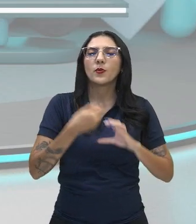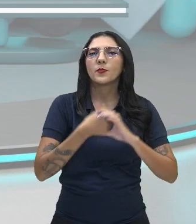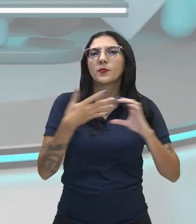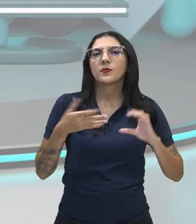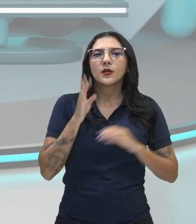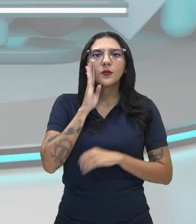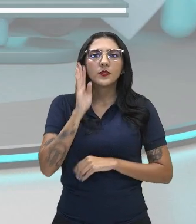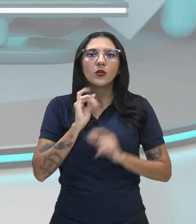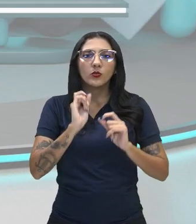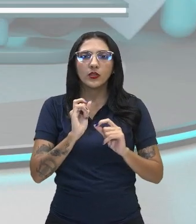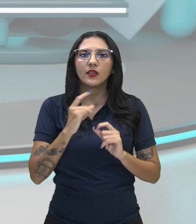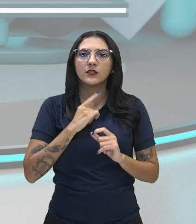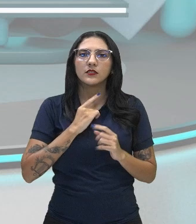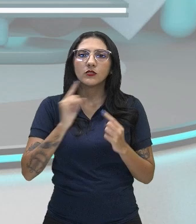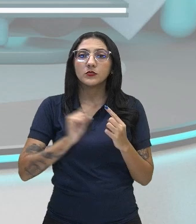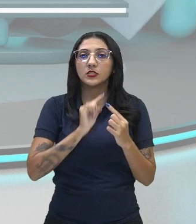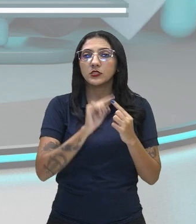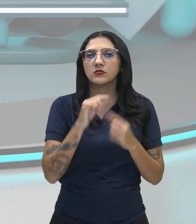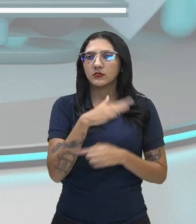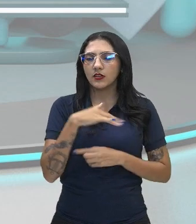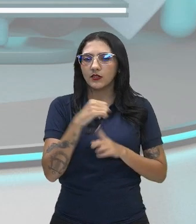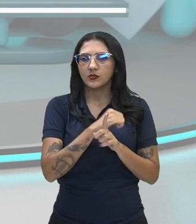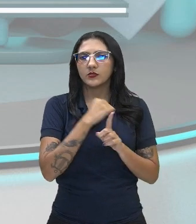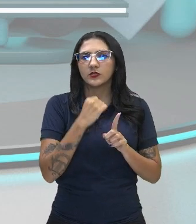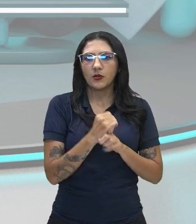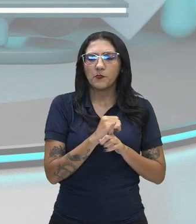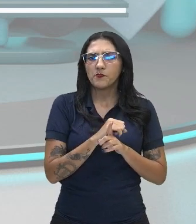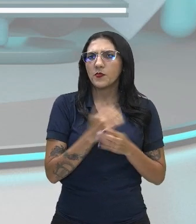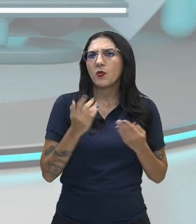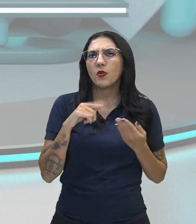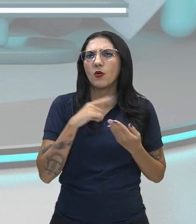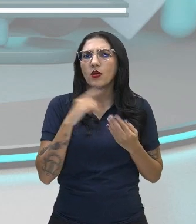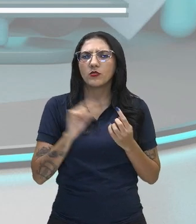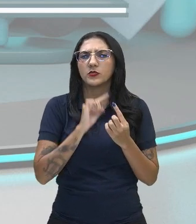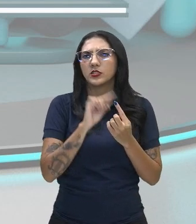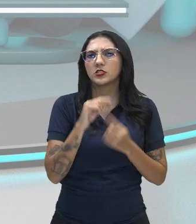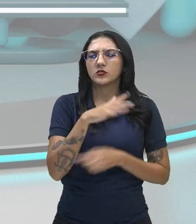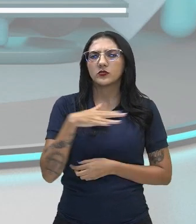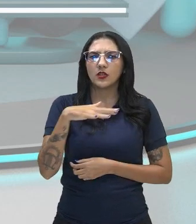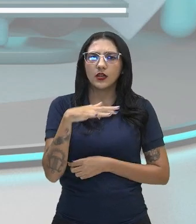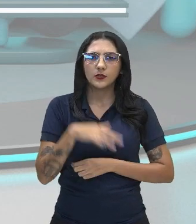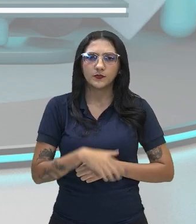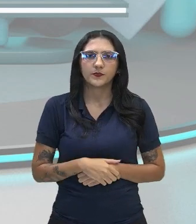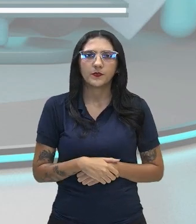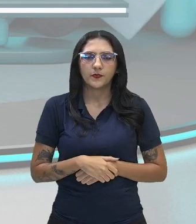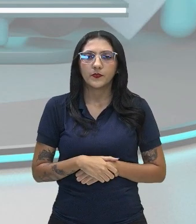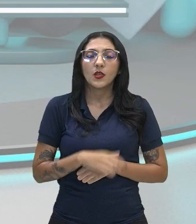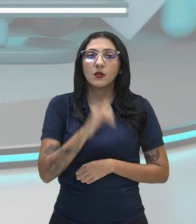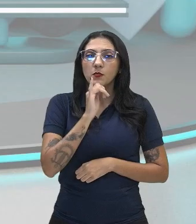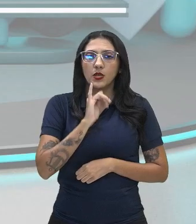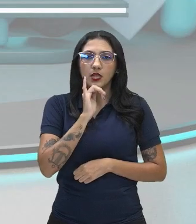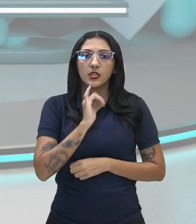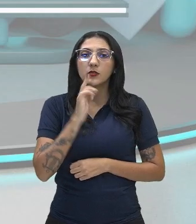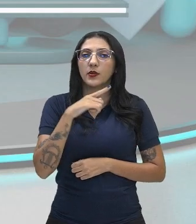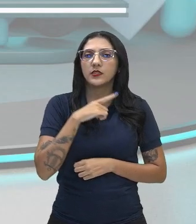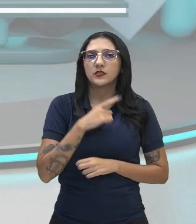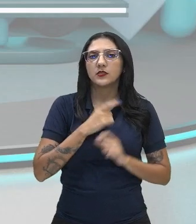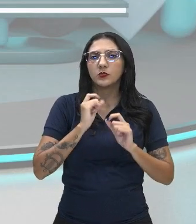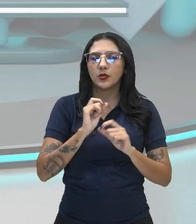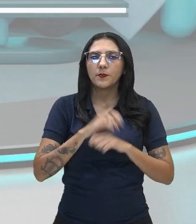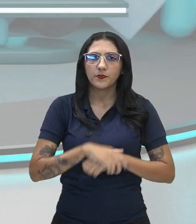essa finalidade social. Em que consiste essa finalidade social? Consiste, por exemplo,